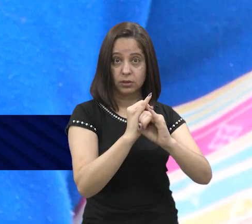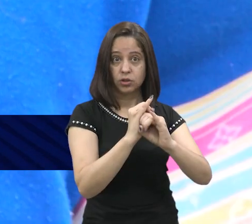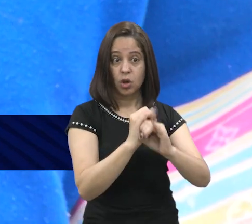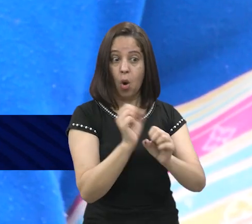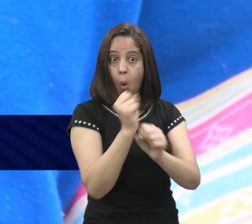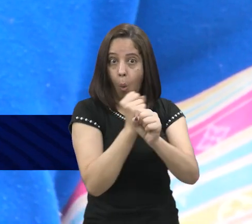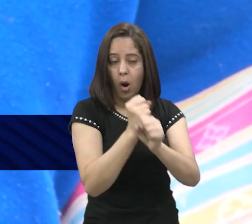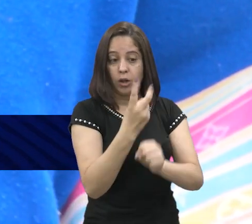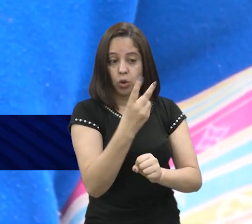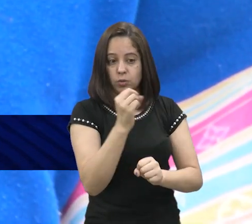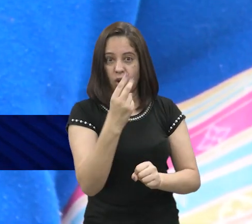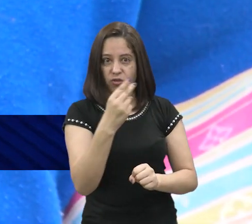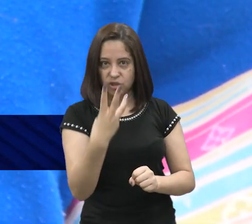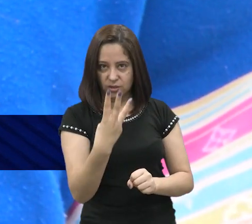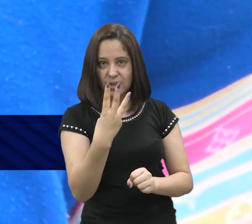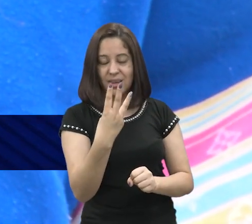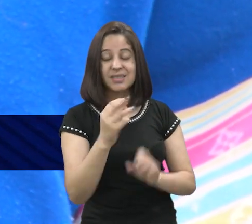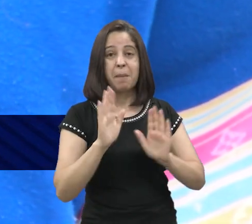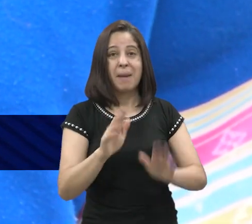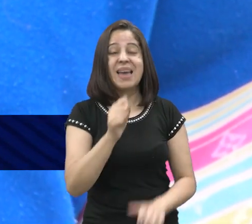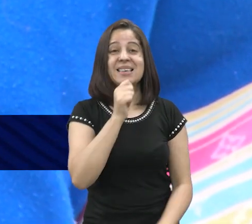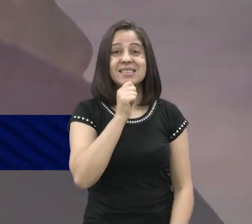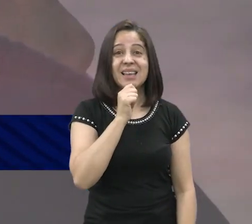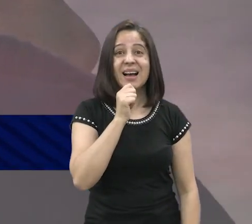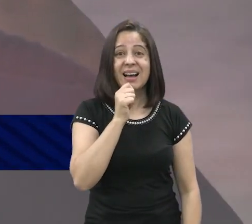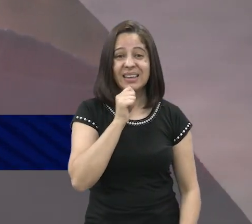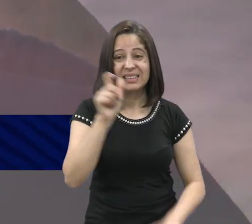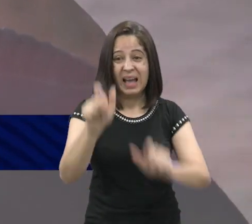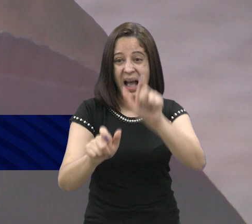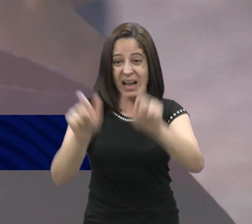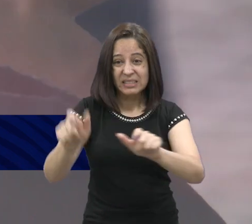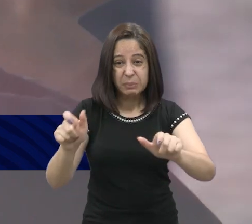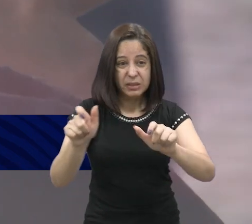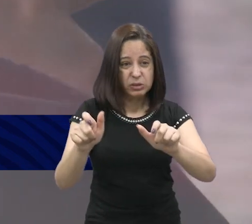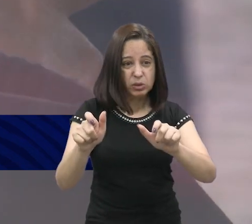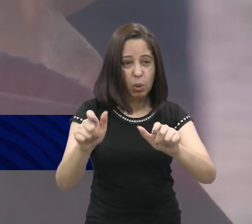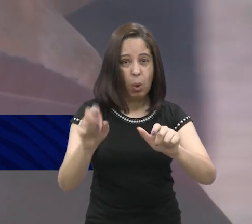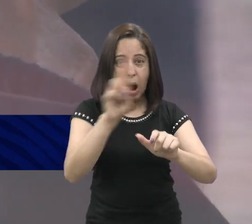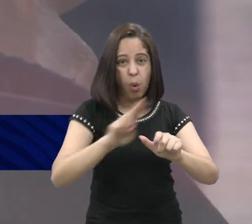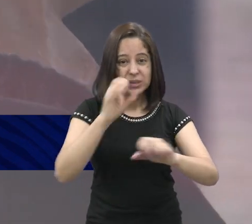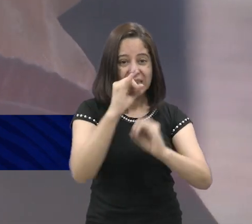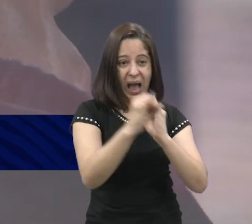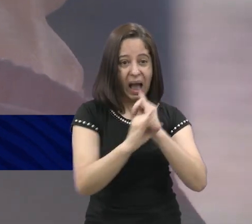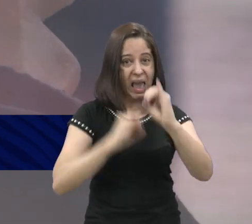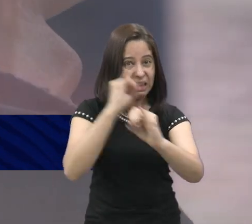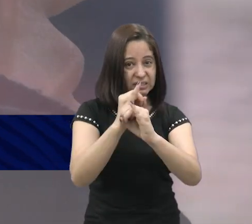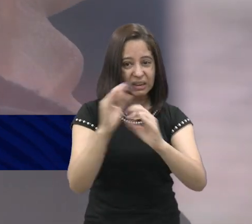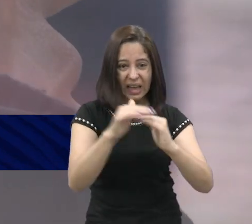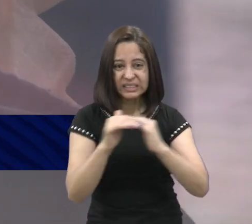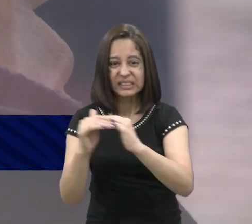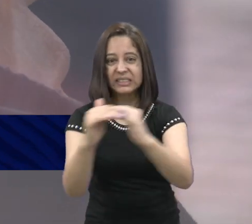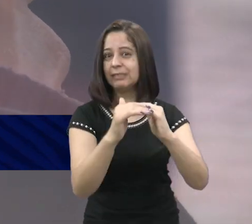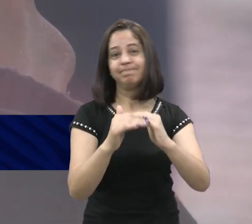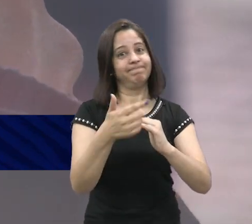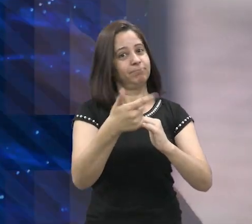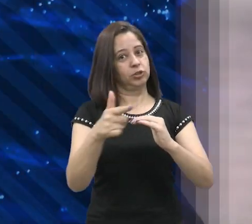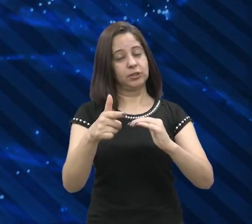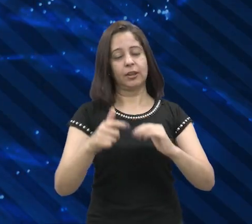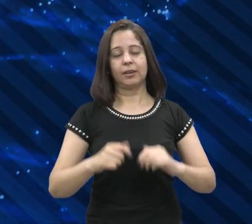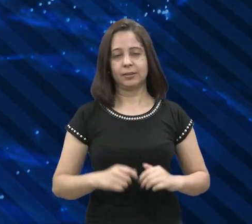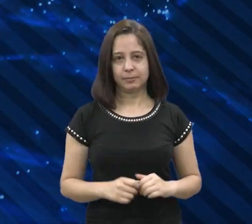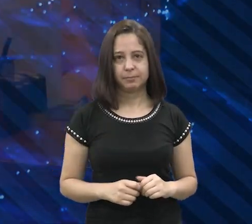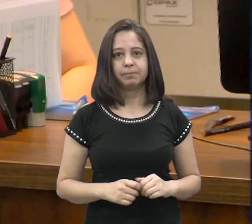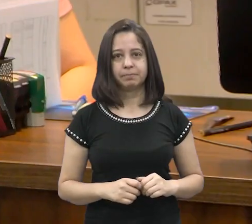2023. Apesar do avanço, o acesso à rede ainda não é igualitário e expõe desigualdade